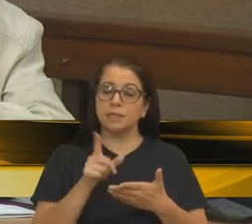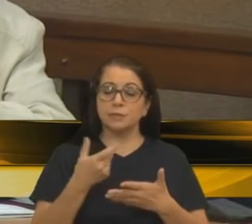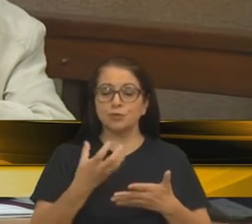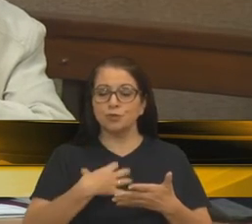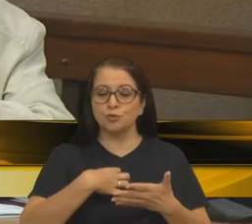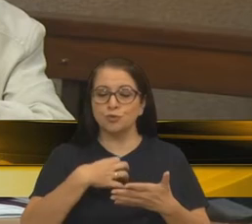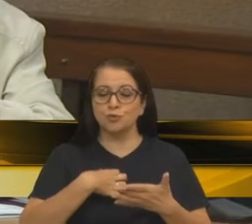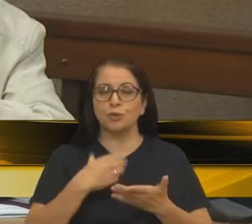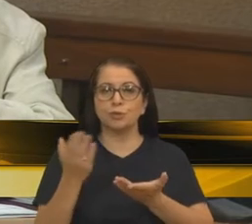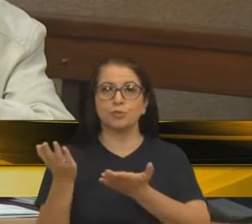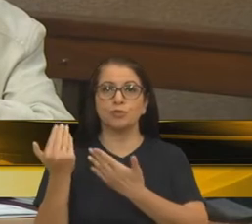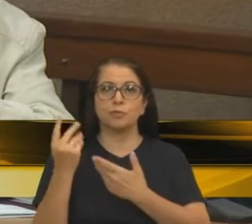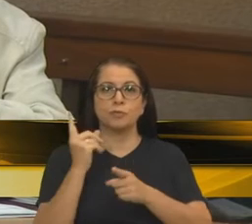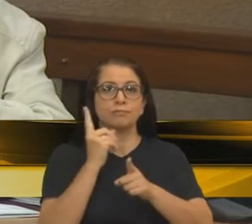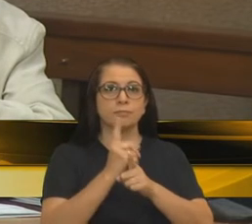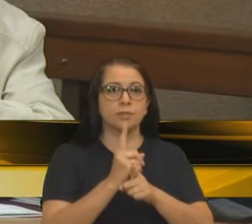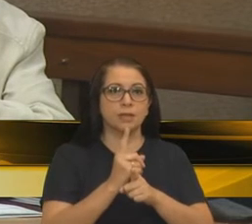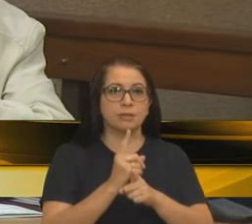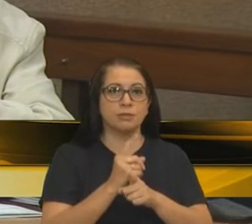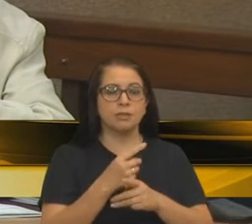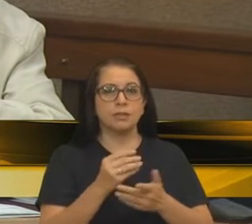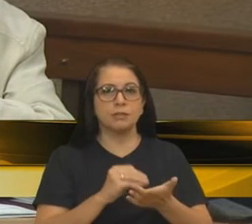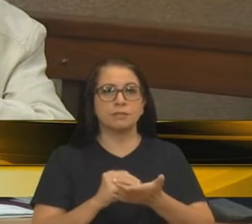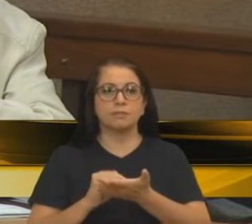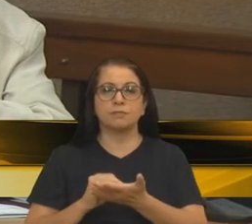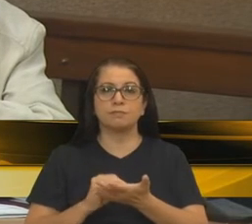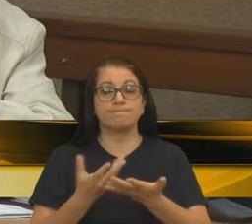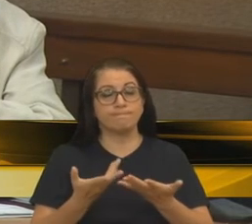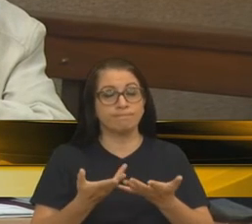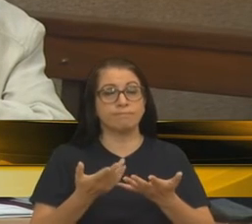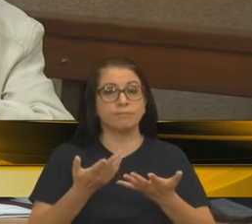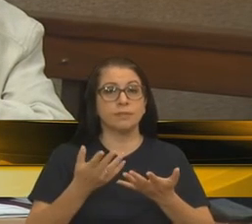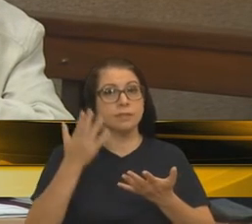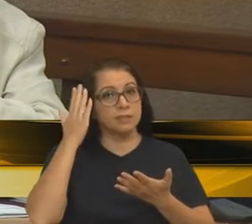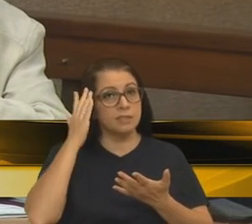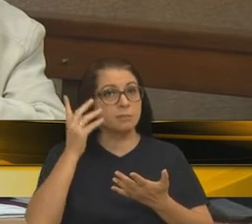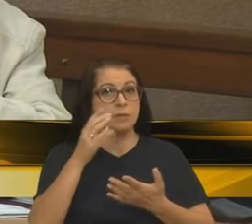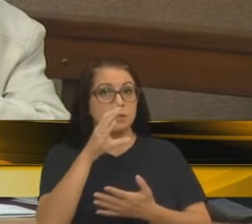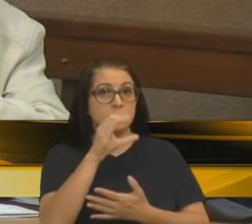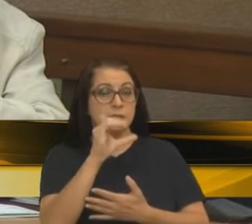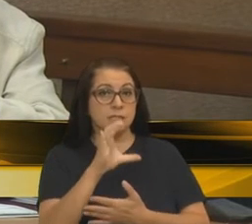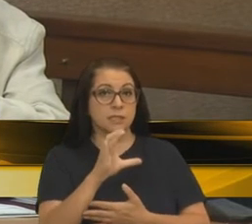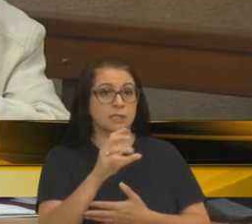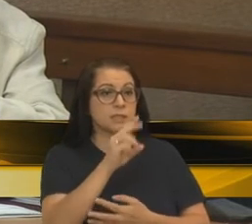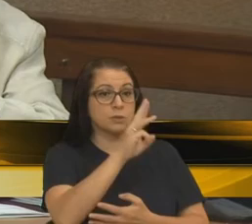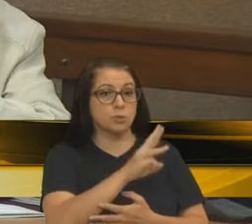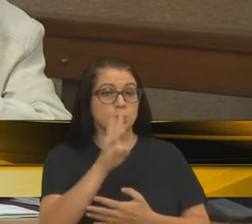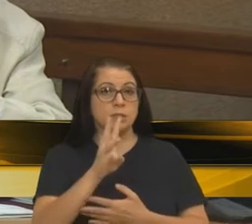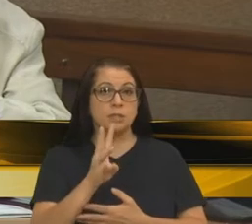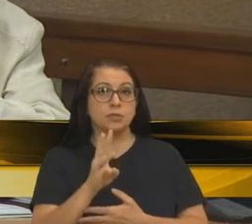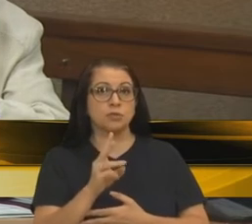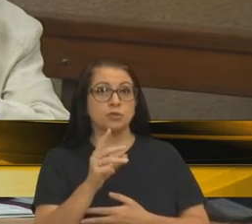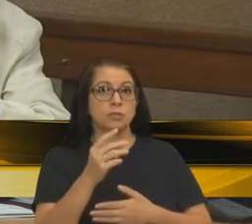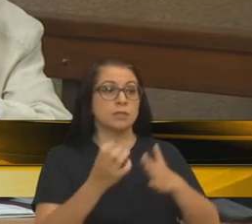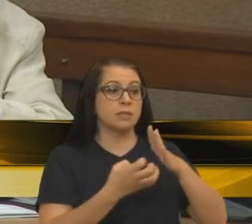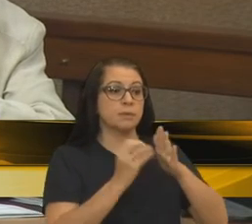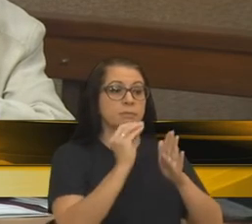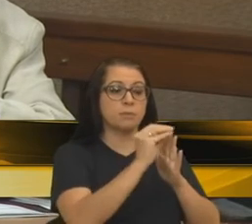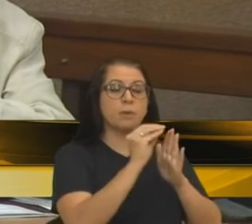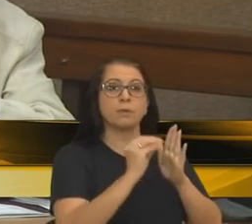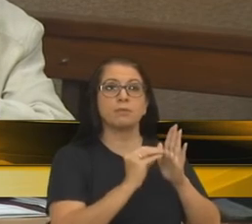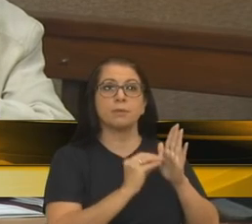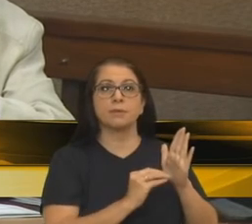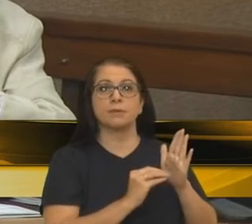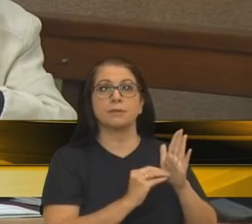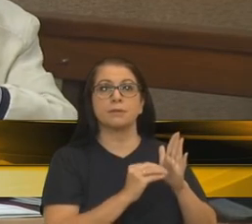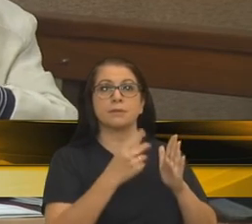maneira do jovem descobrir é que está faltando. Então, quem sabe a sugestão da SIC criar um site onde cada empresa possa disponibilizar